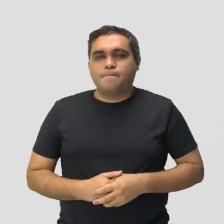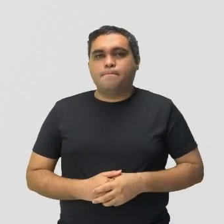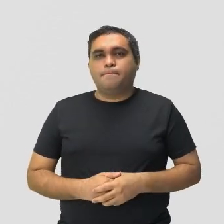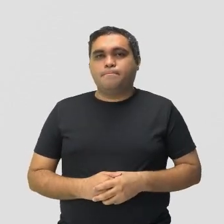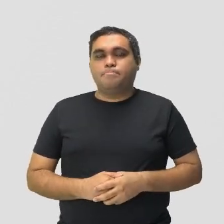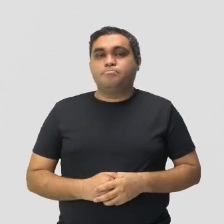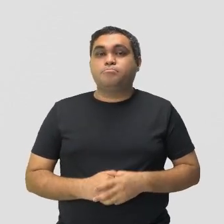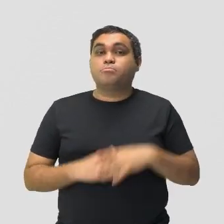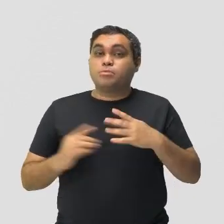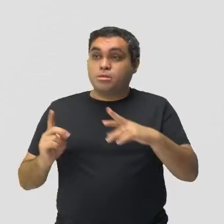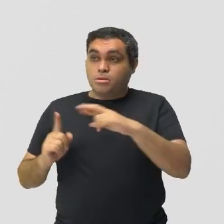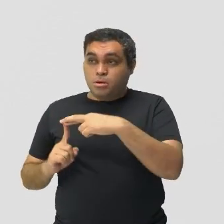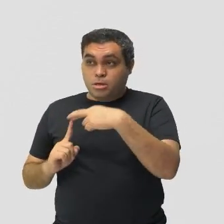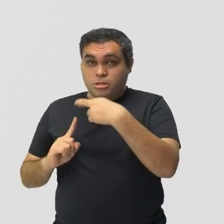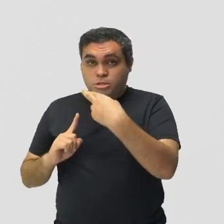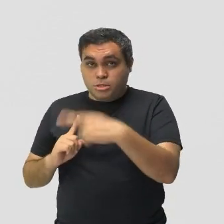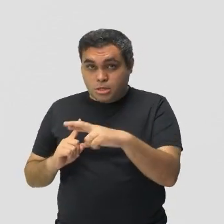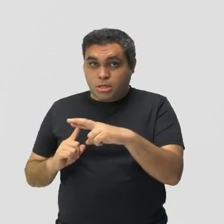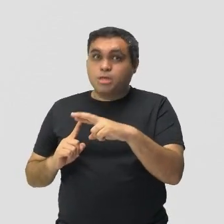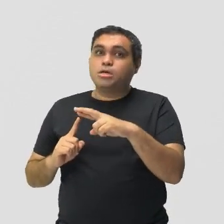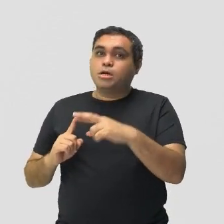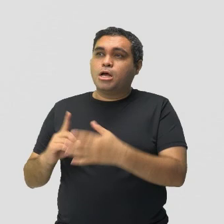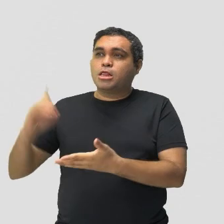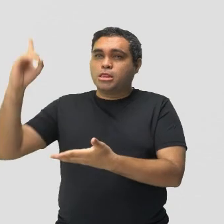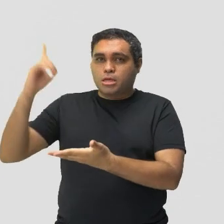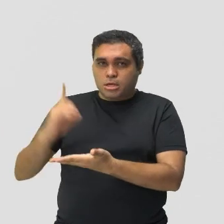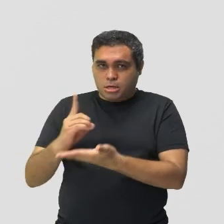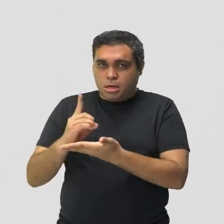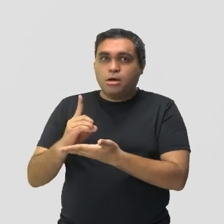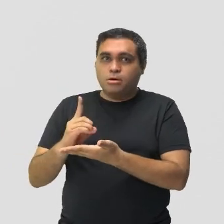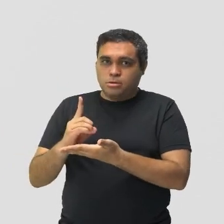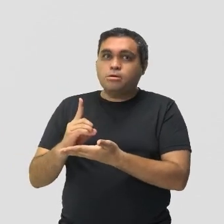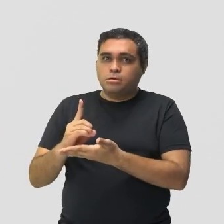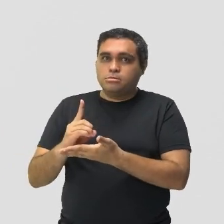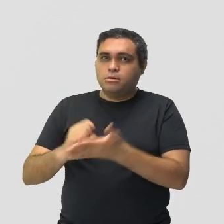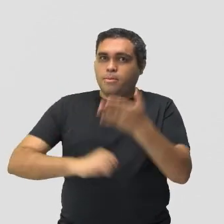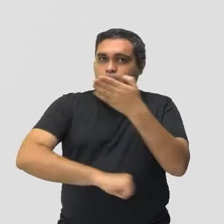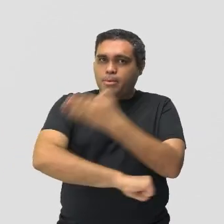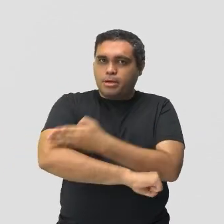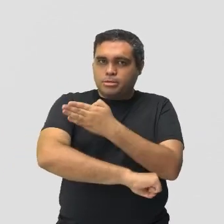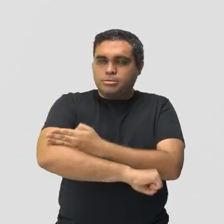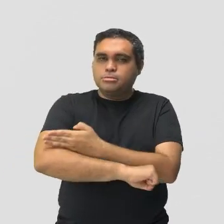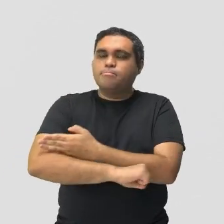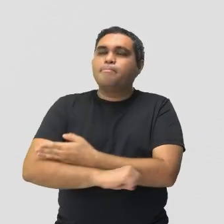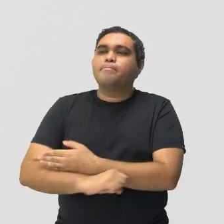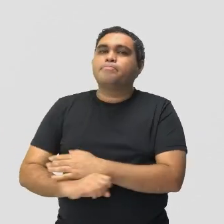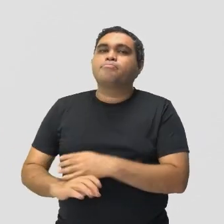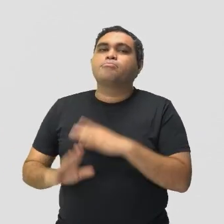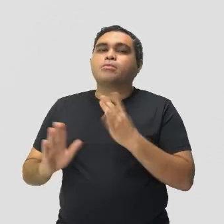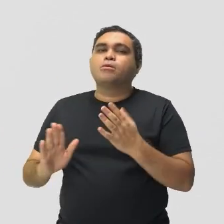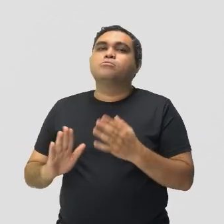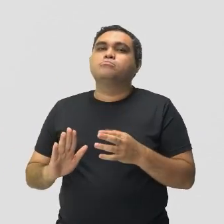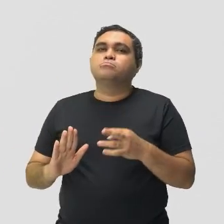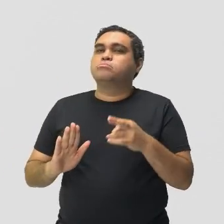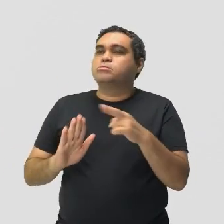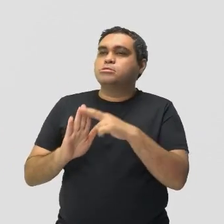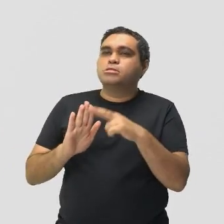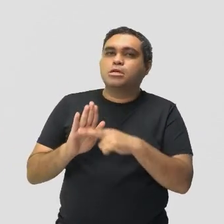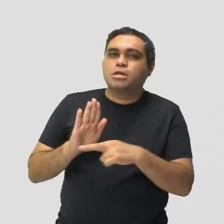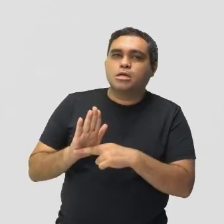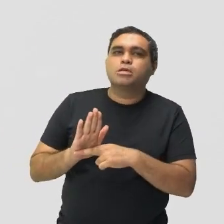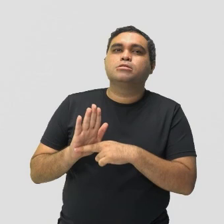Se é religiosa, se é teocêntrica, os princípios estabelecidos são